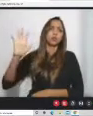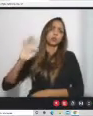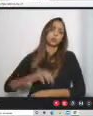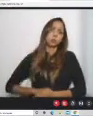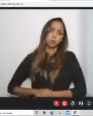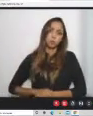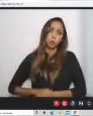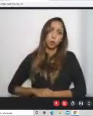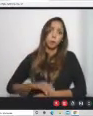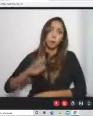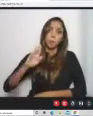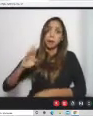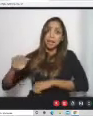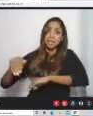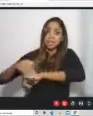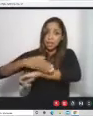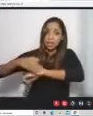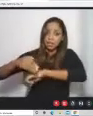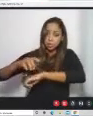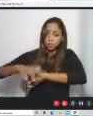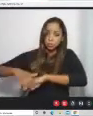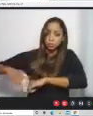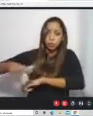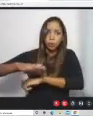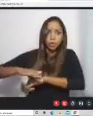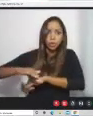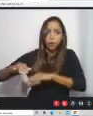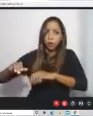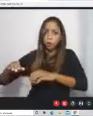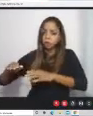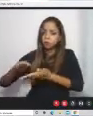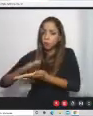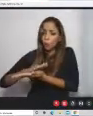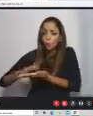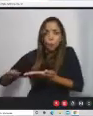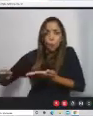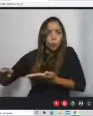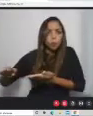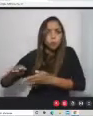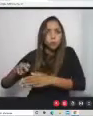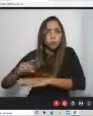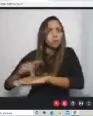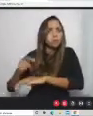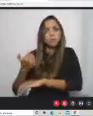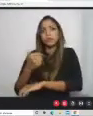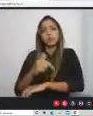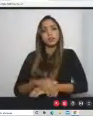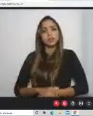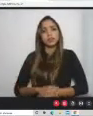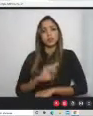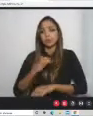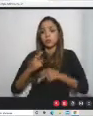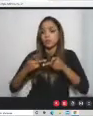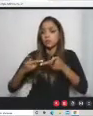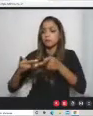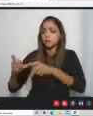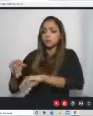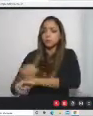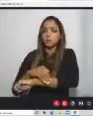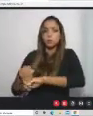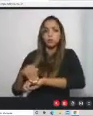nenhum tipo de calçamento. Né? A gente visitou lá a rua Senador Agenor Maria, a rua José Fernandes da